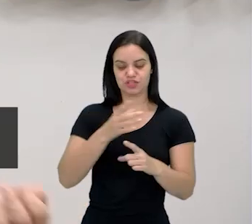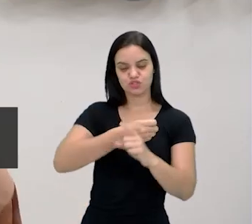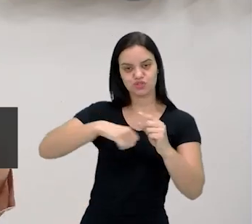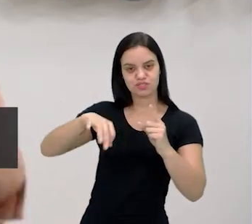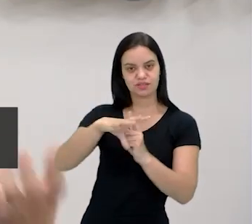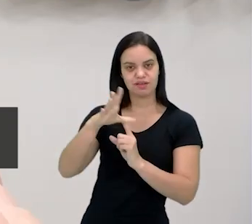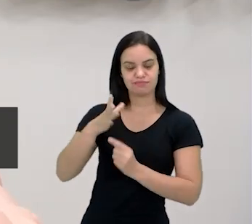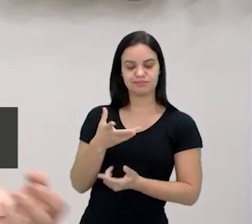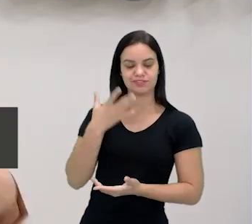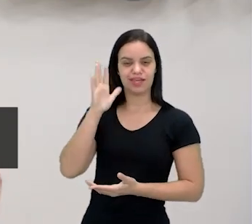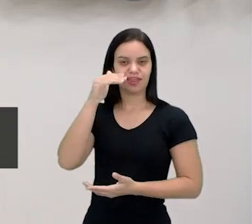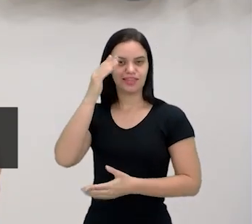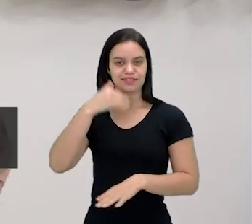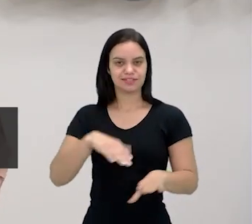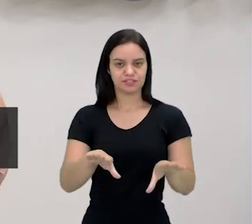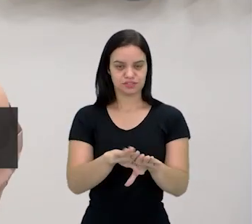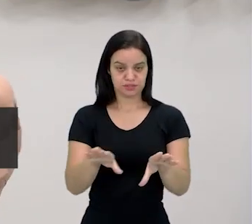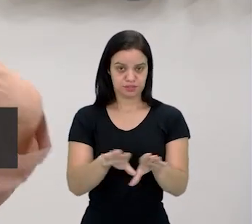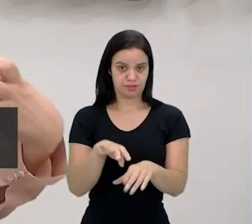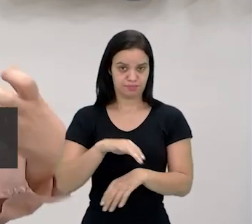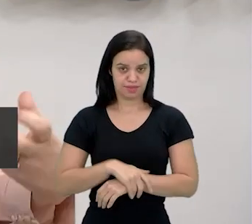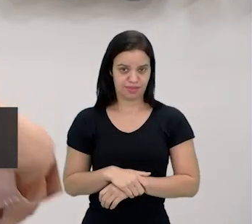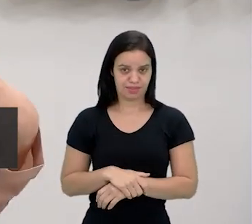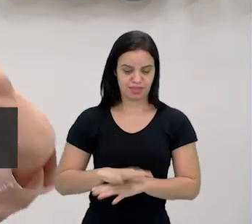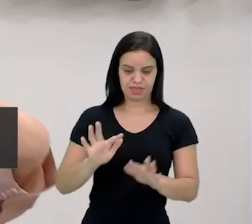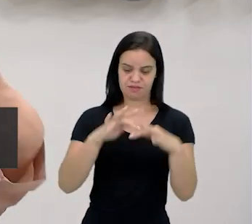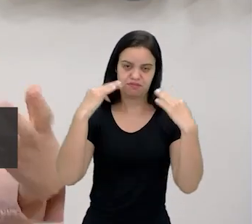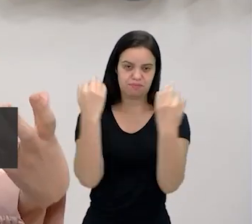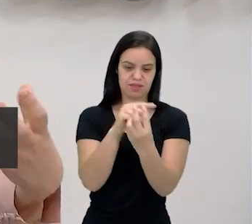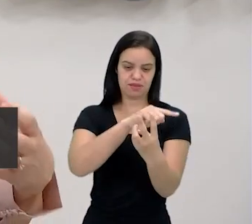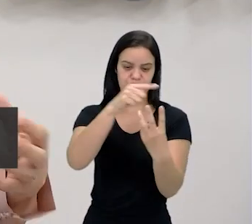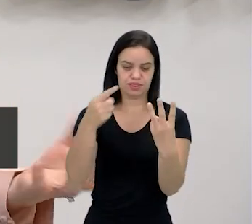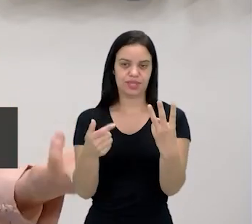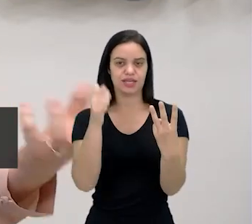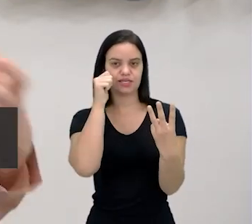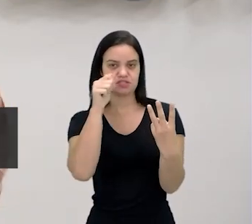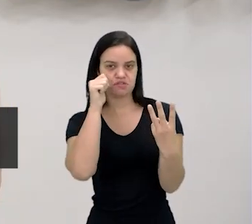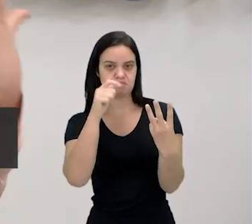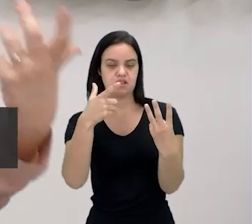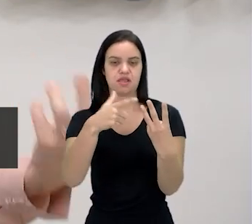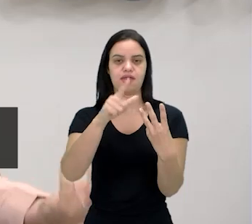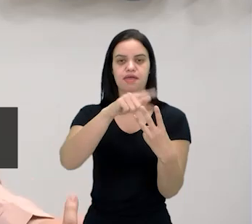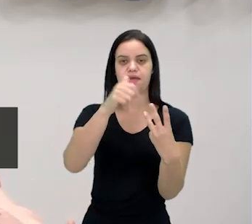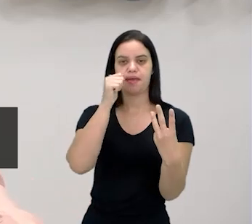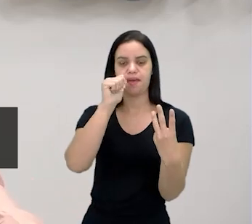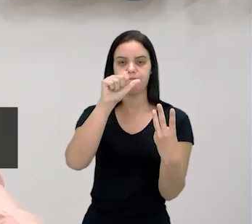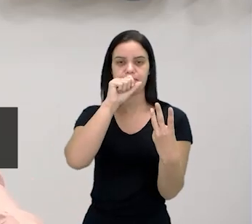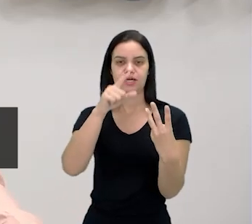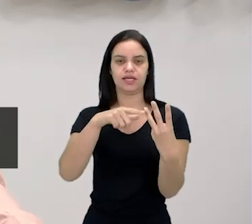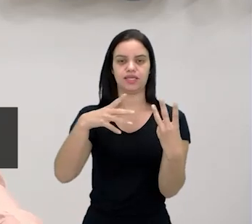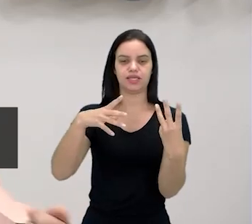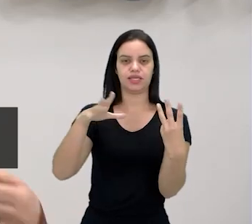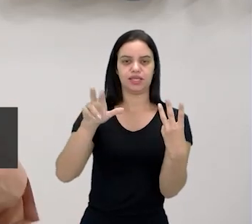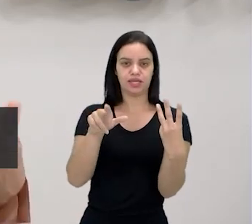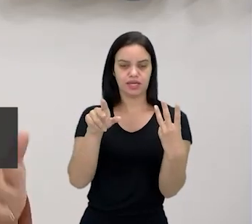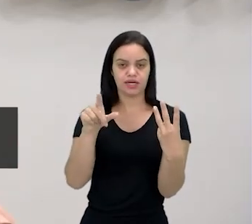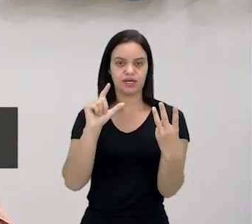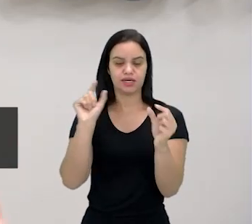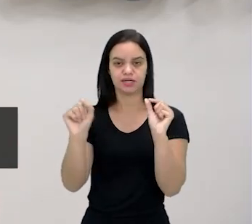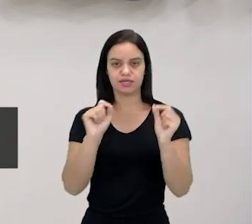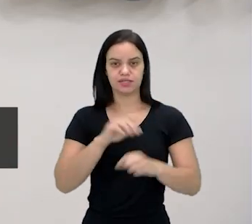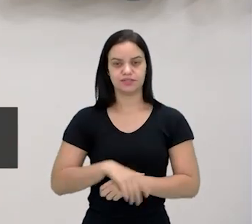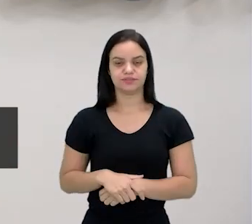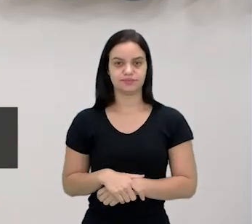socialmente. Interessante que a família é composta por 3 mulheres, a mãe e as irmãs, fazem tudo para que ele conquistem isso. Então elas passam uma vida